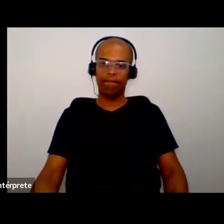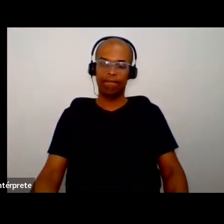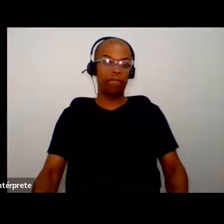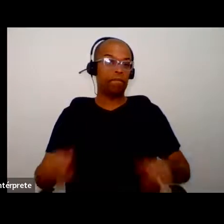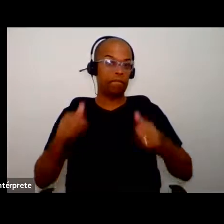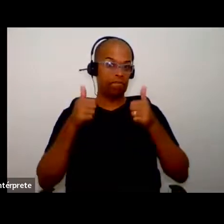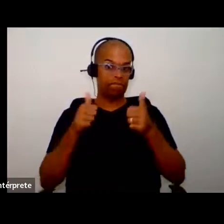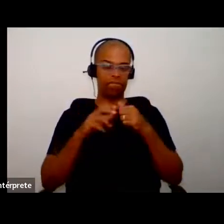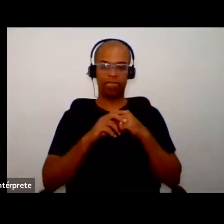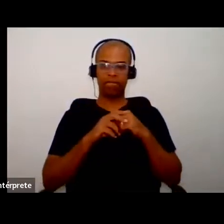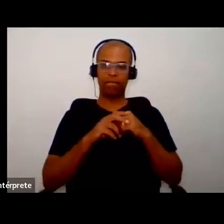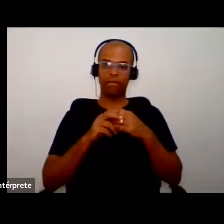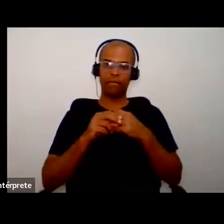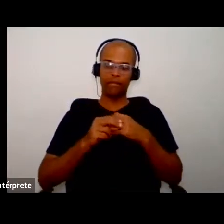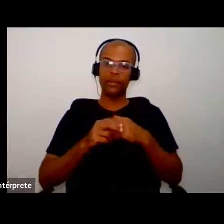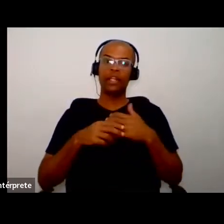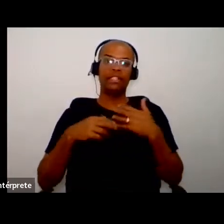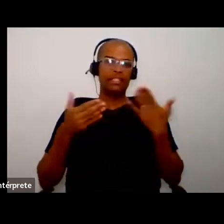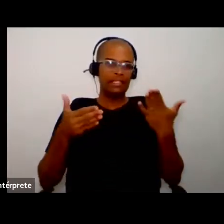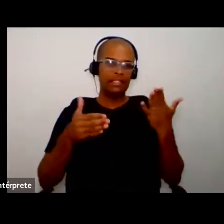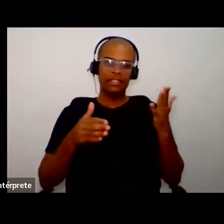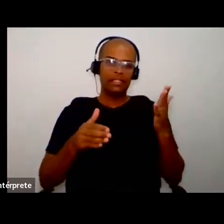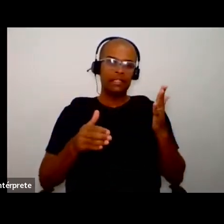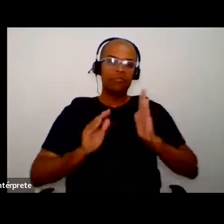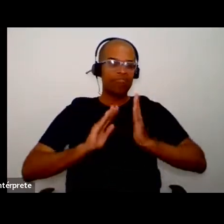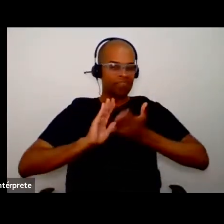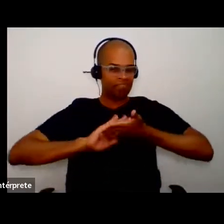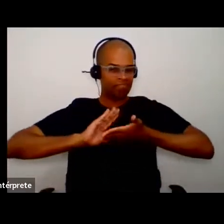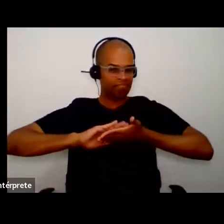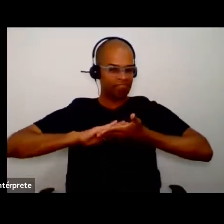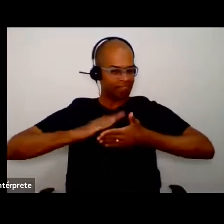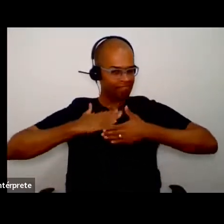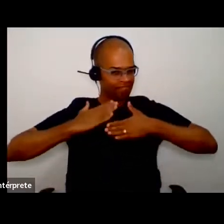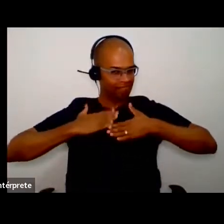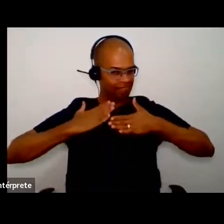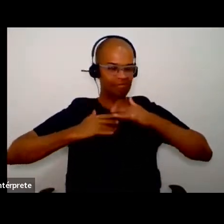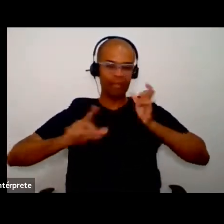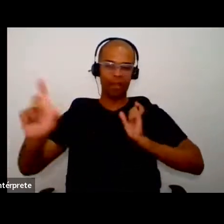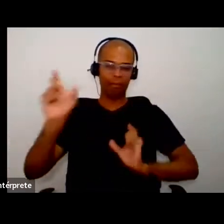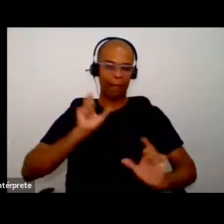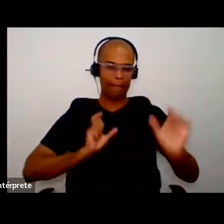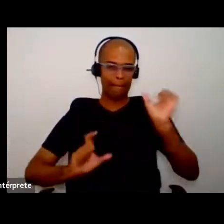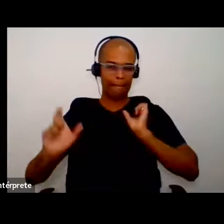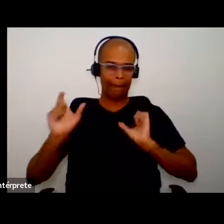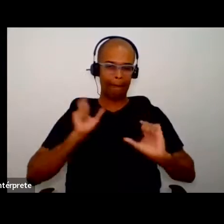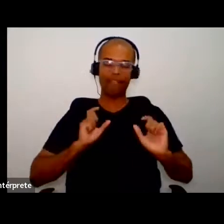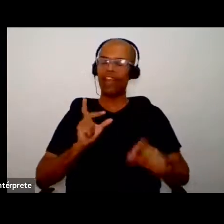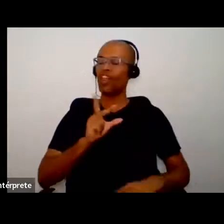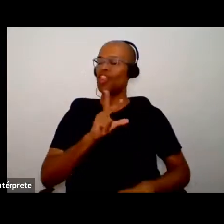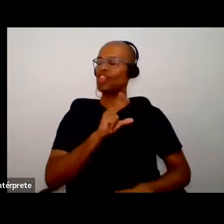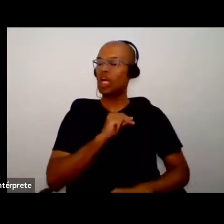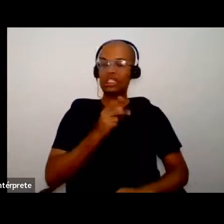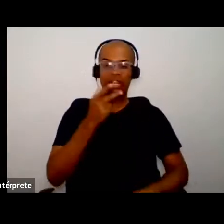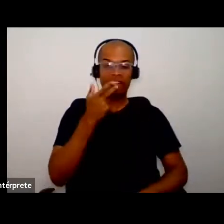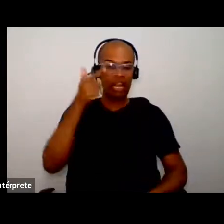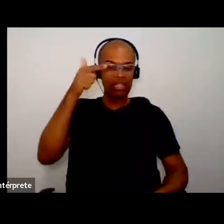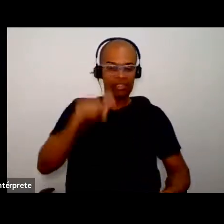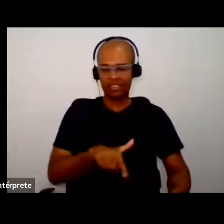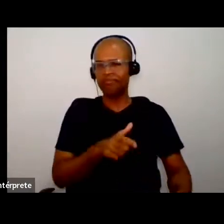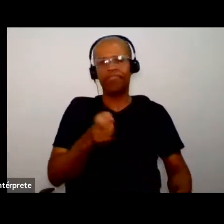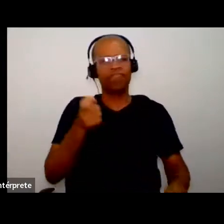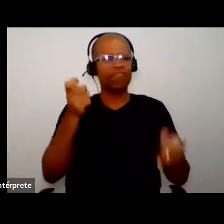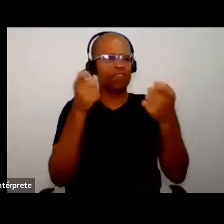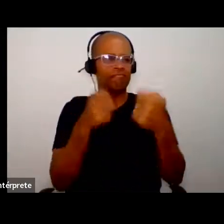Bom, depois de todas essas palavras elogiosas, nossa, eu acho que não preciso falar mais nada, né?